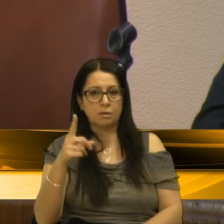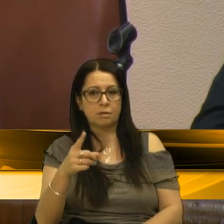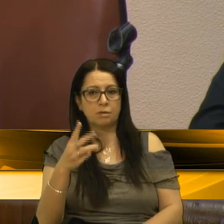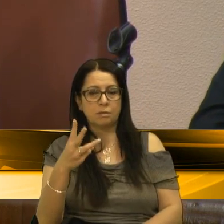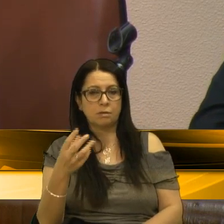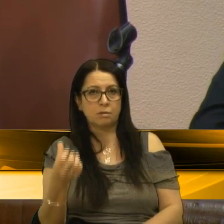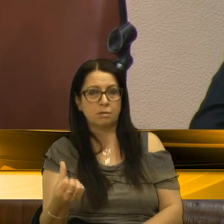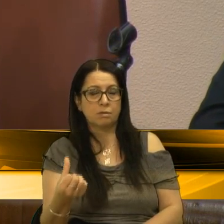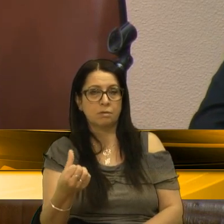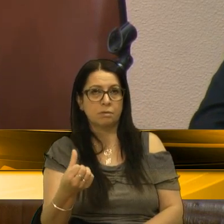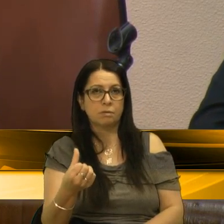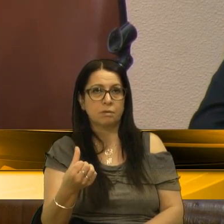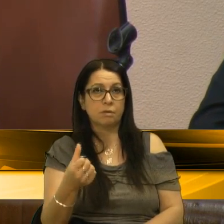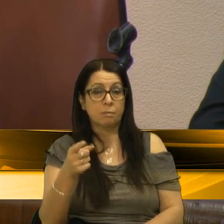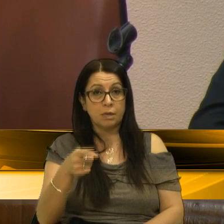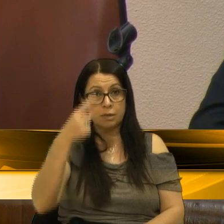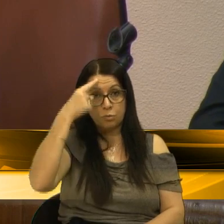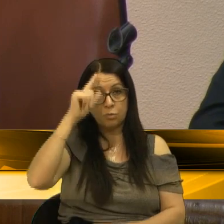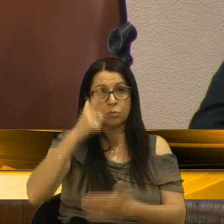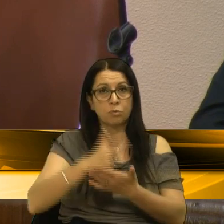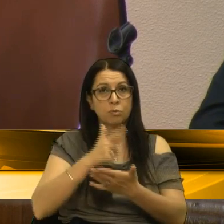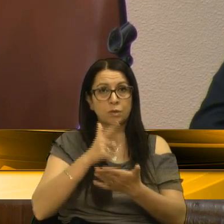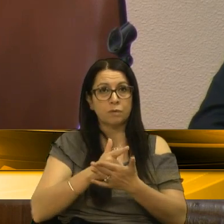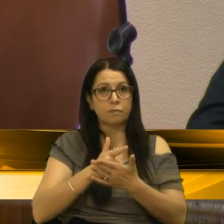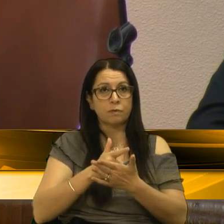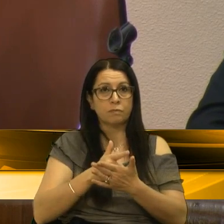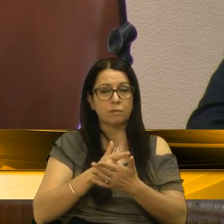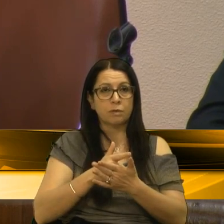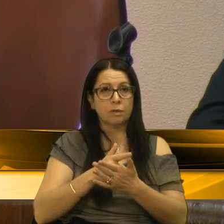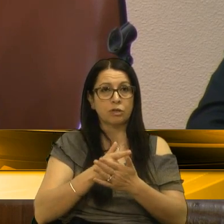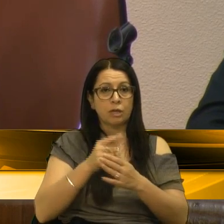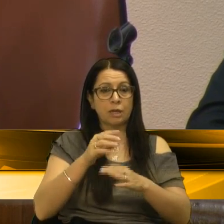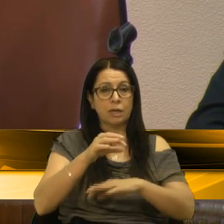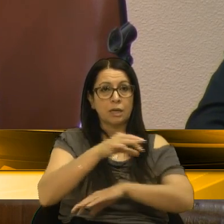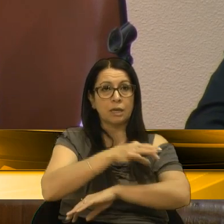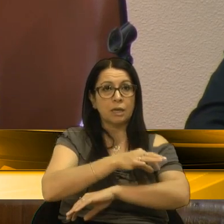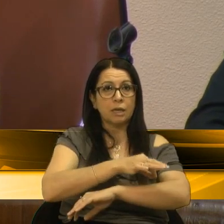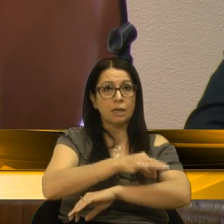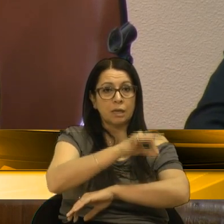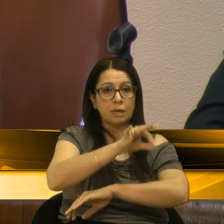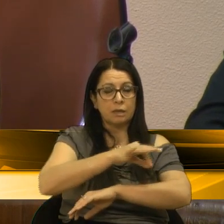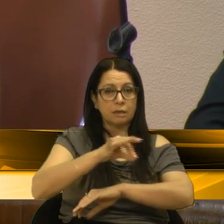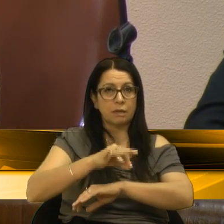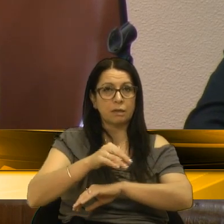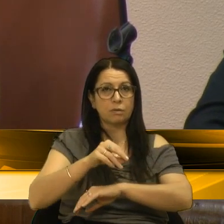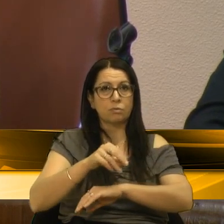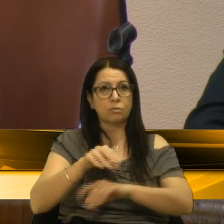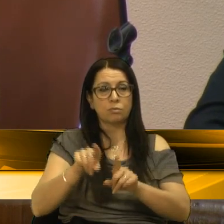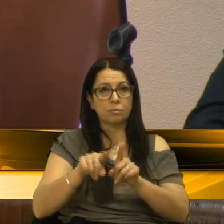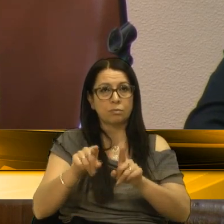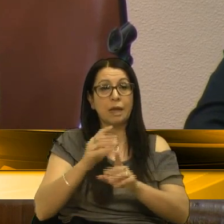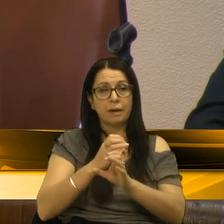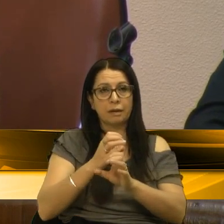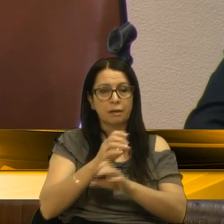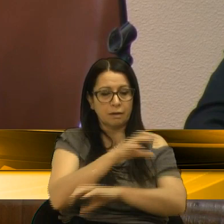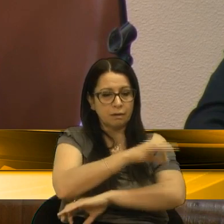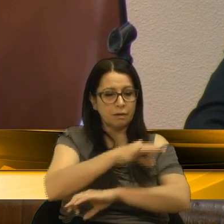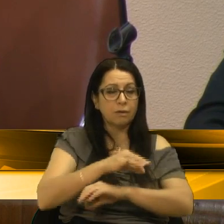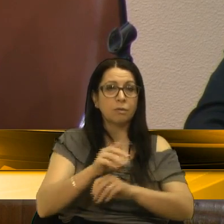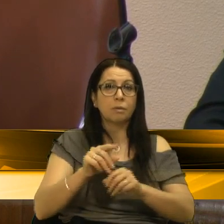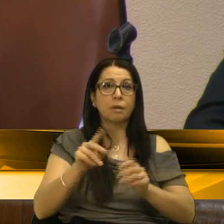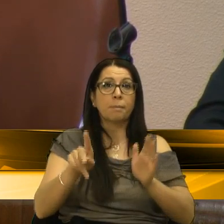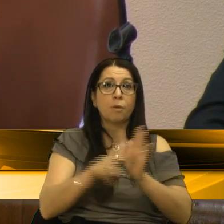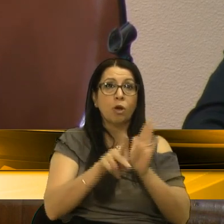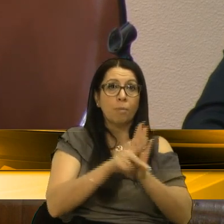136. Para o autor, arquiteto e urbanista, os espaços das cidades pertencem a 6